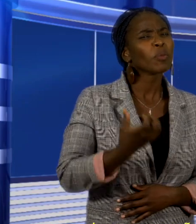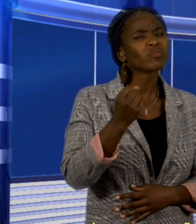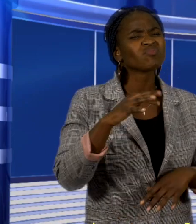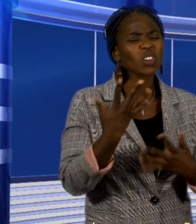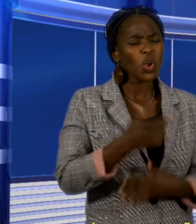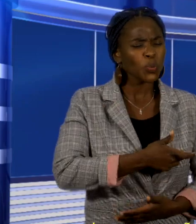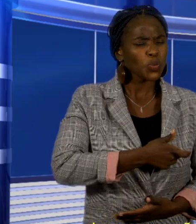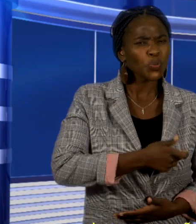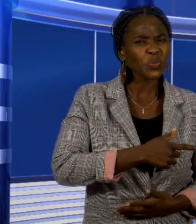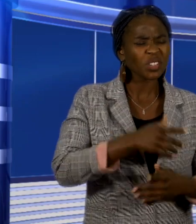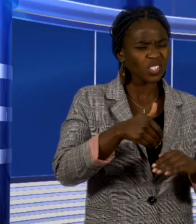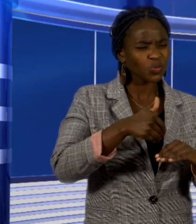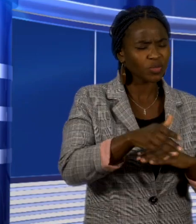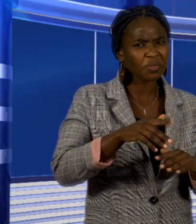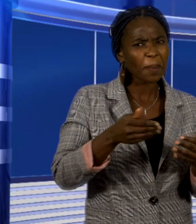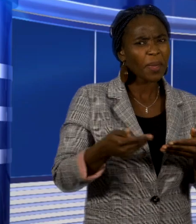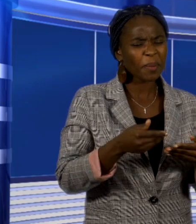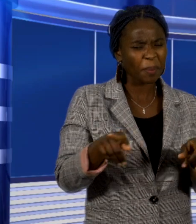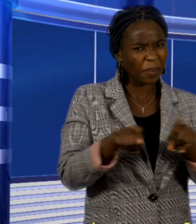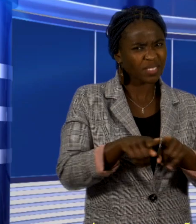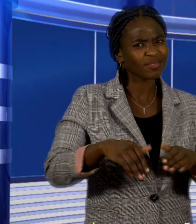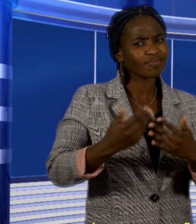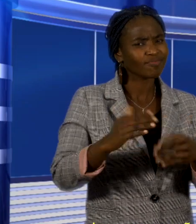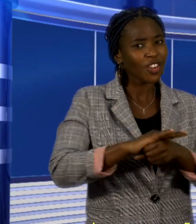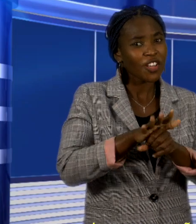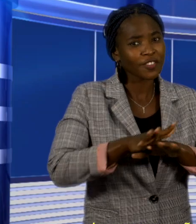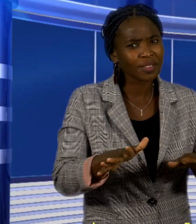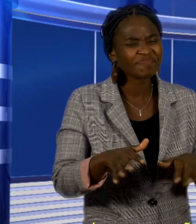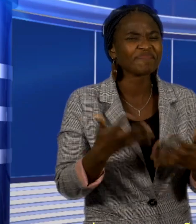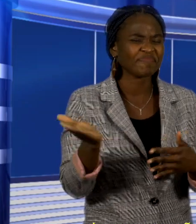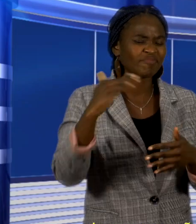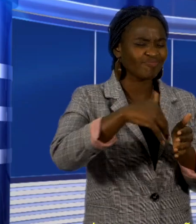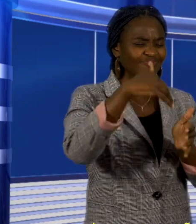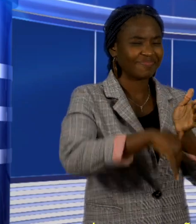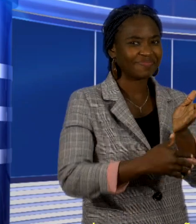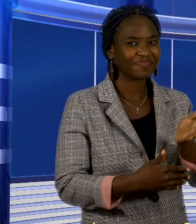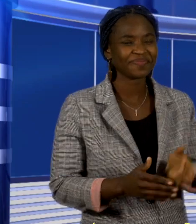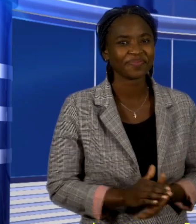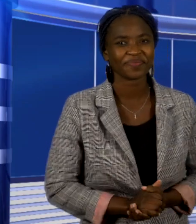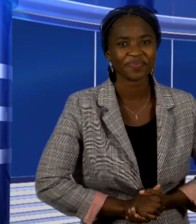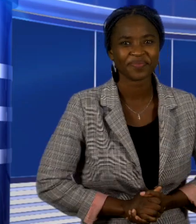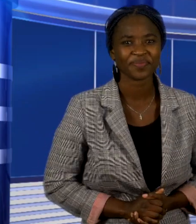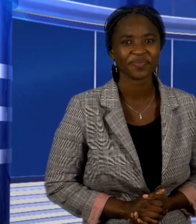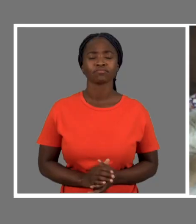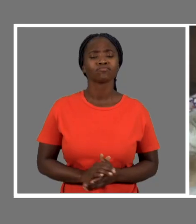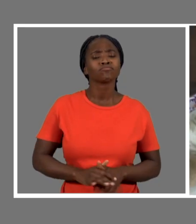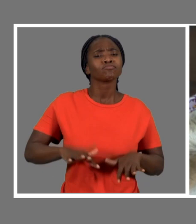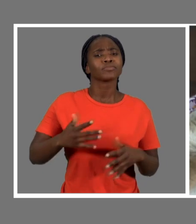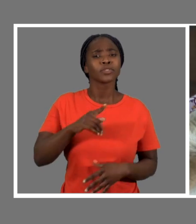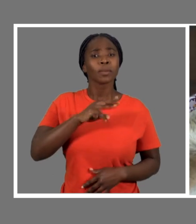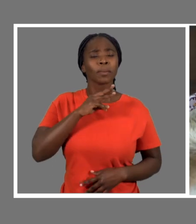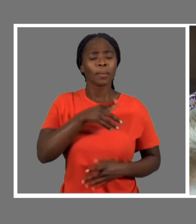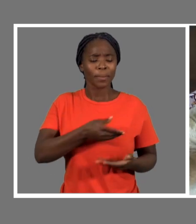mães podem continuar a amamentar seus bebês mesmo durante a pandemia da Covid-19 O